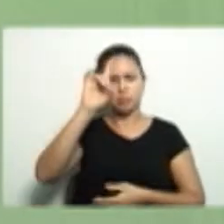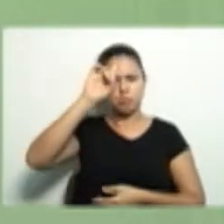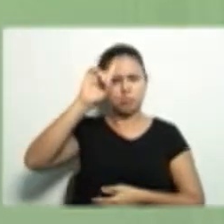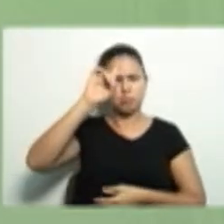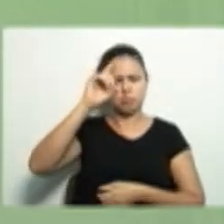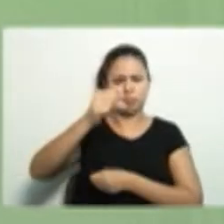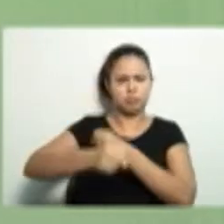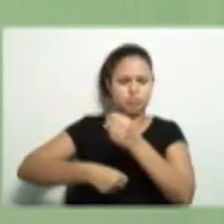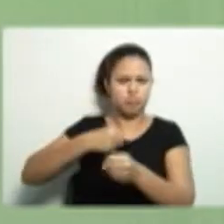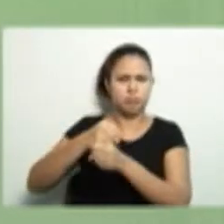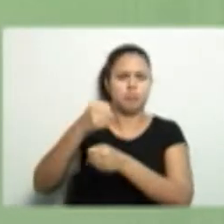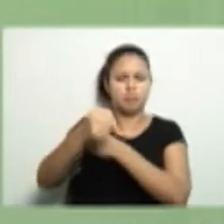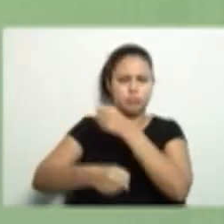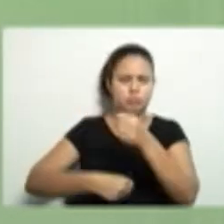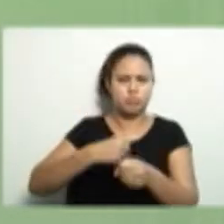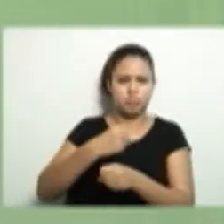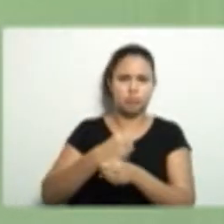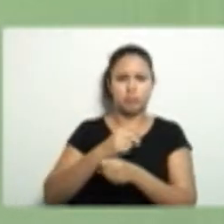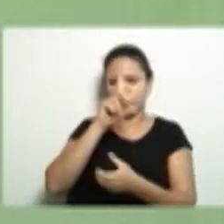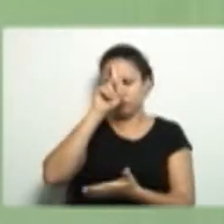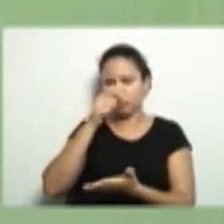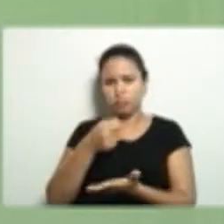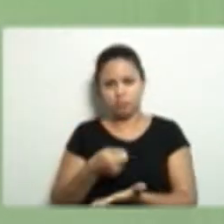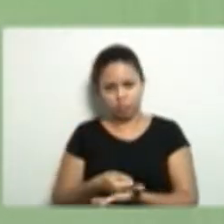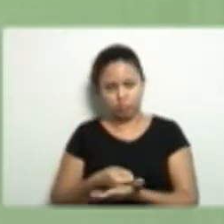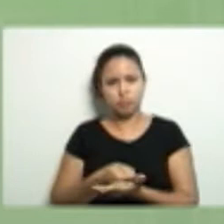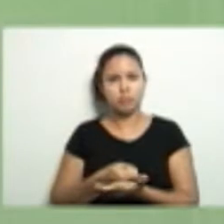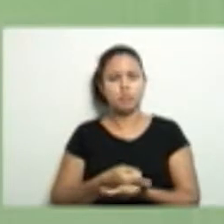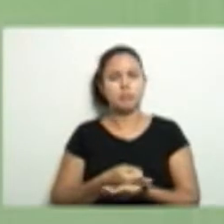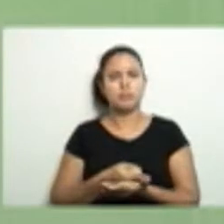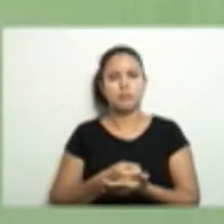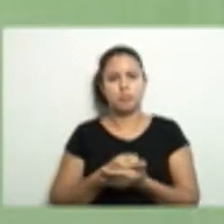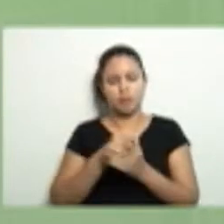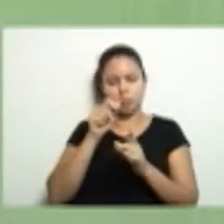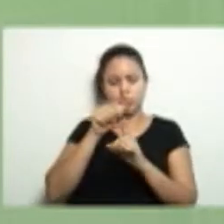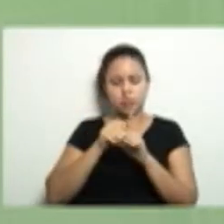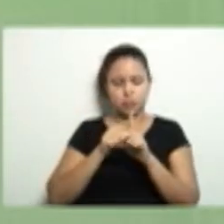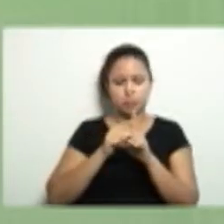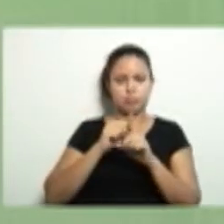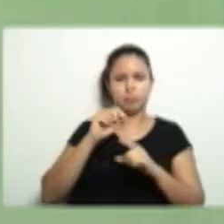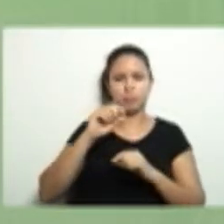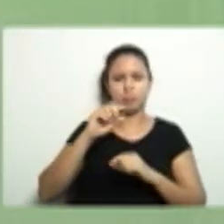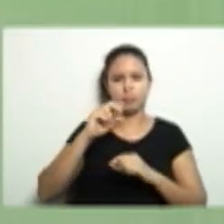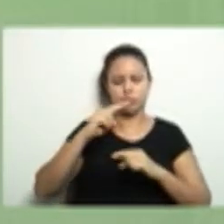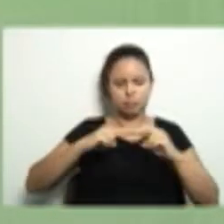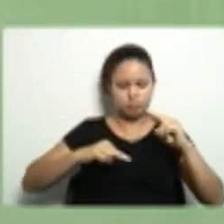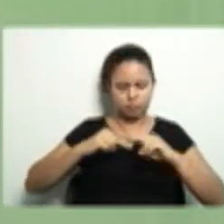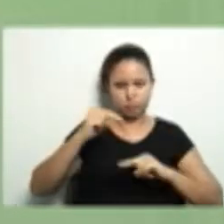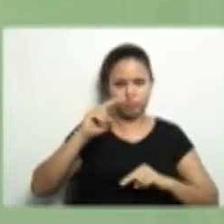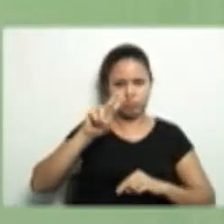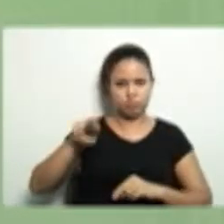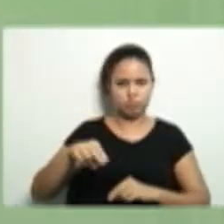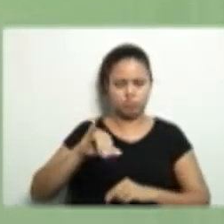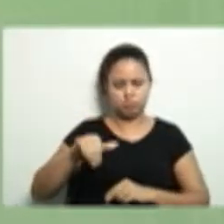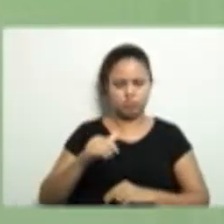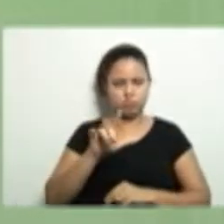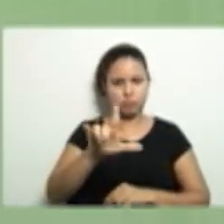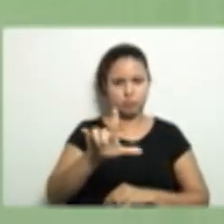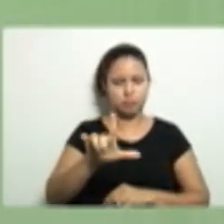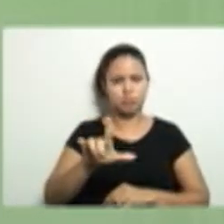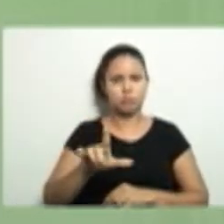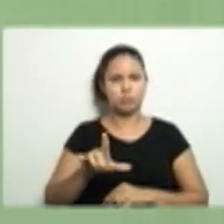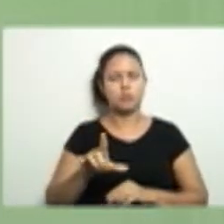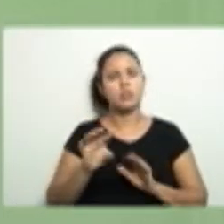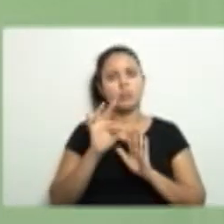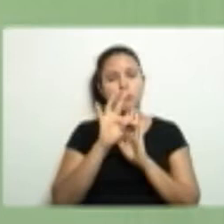familiar, divulgado entre os meses de junho e julho. Bom, esse é um texto que nós encontramos,